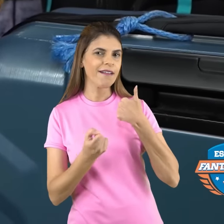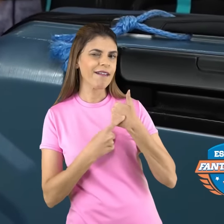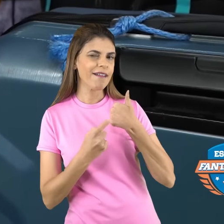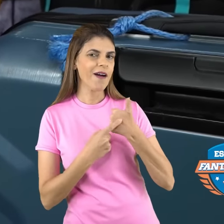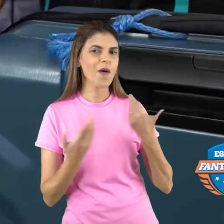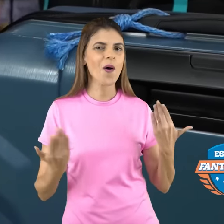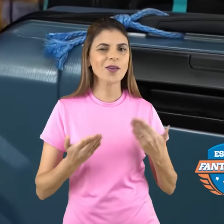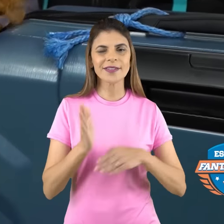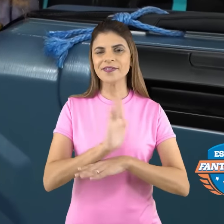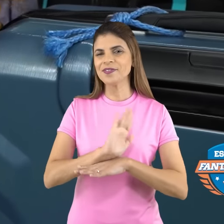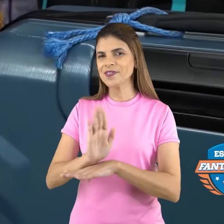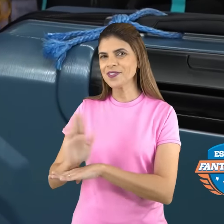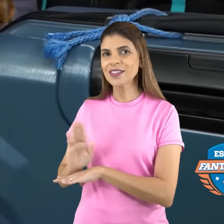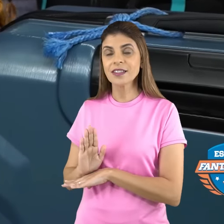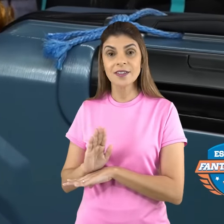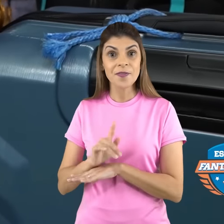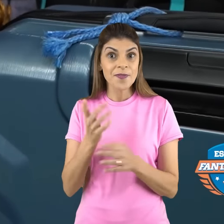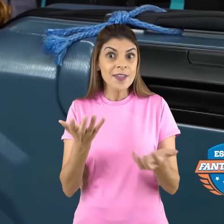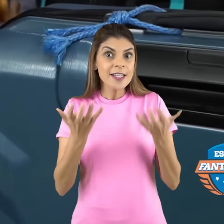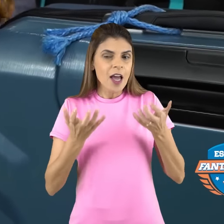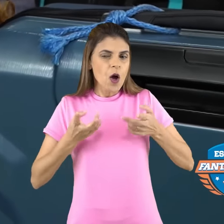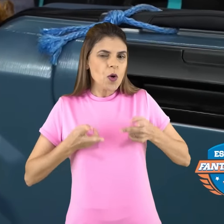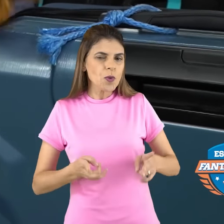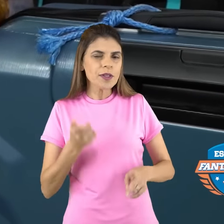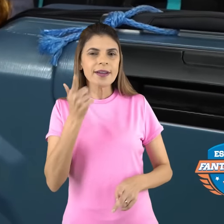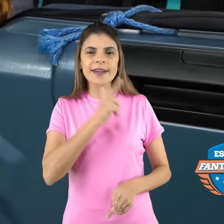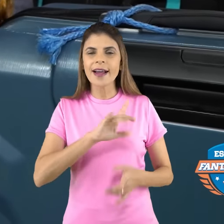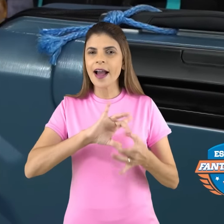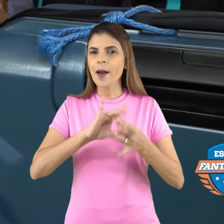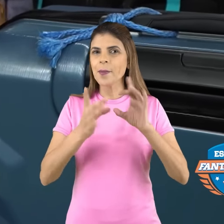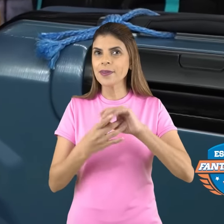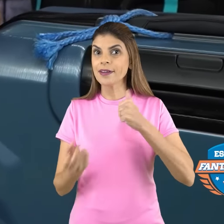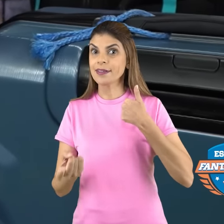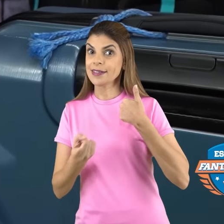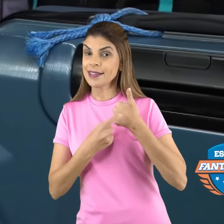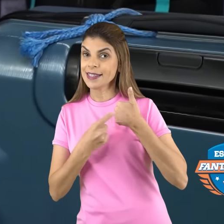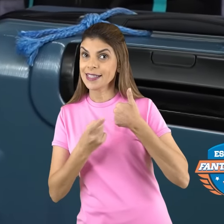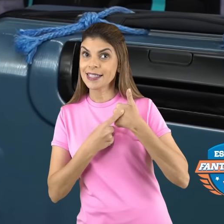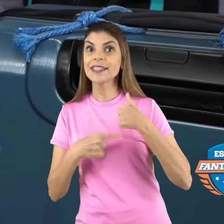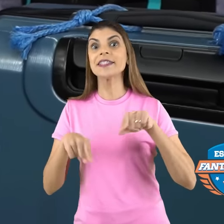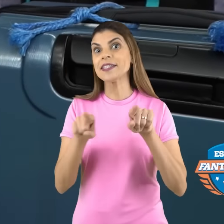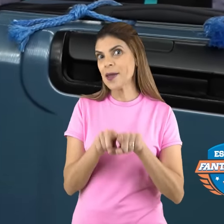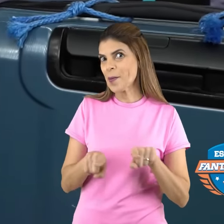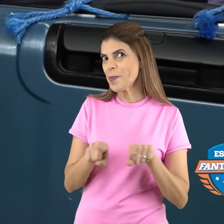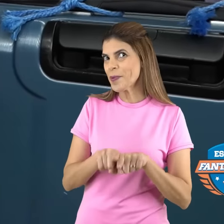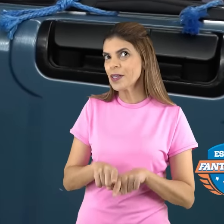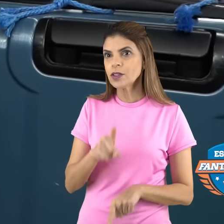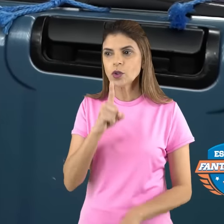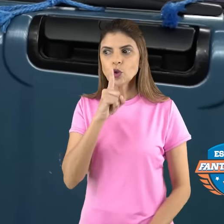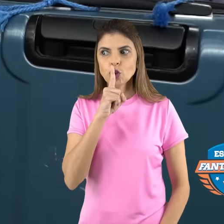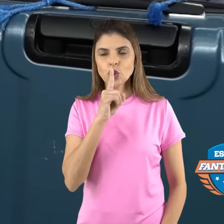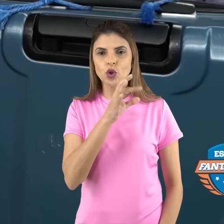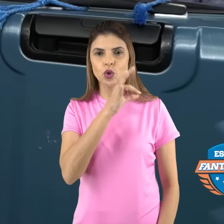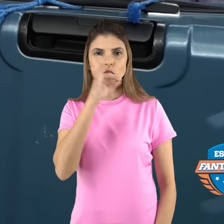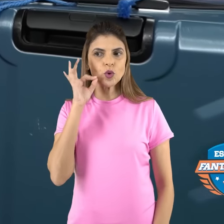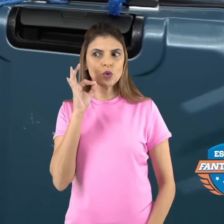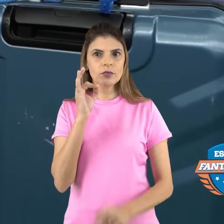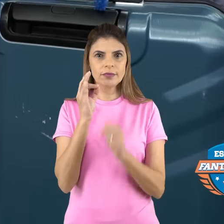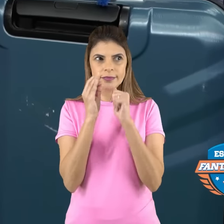no episódio de hoje. Se vocês querem que eu ganhe a Olimpíada, deixem um like no episódio de hoje também.